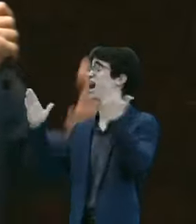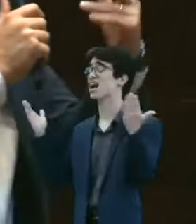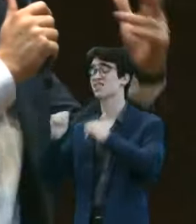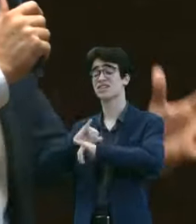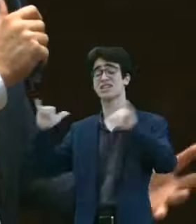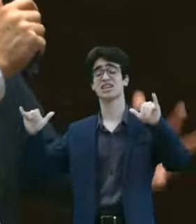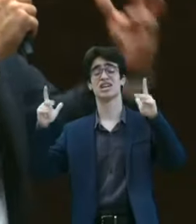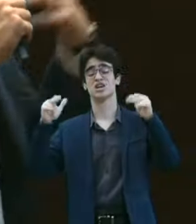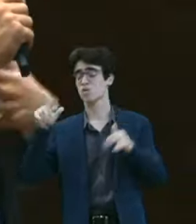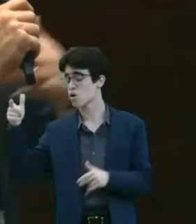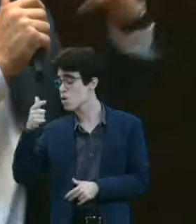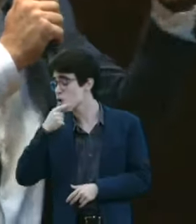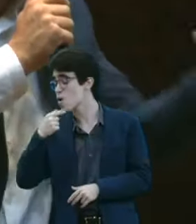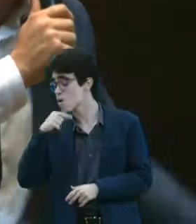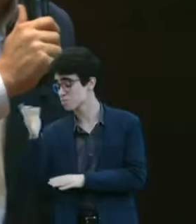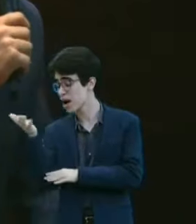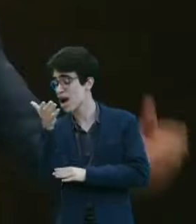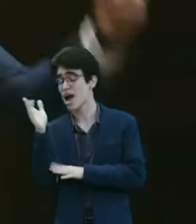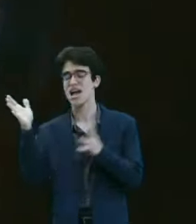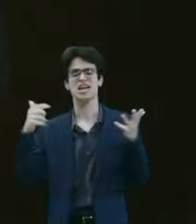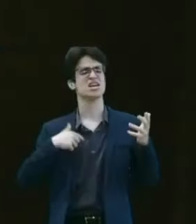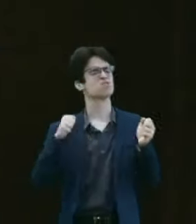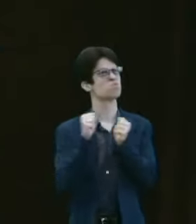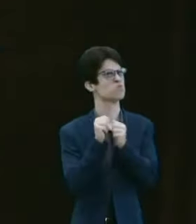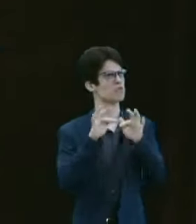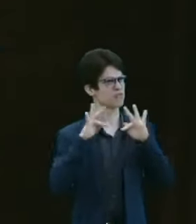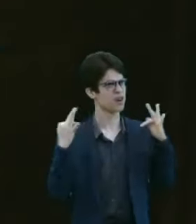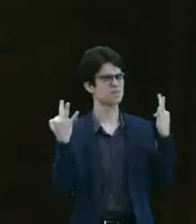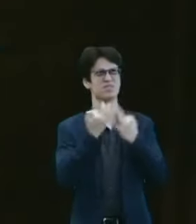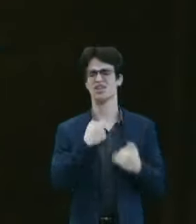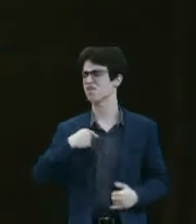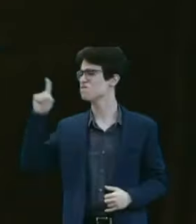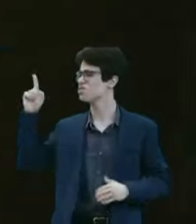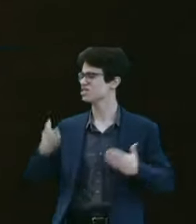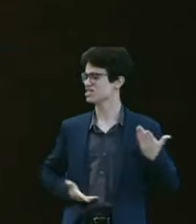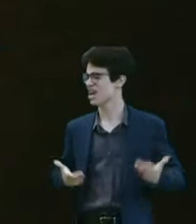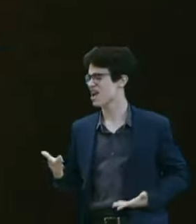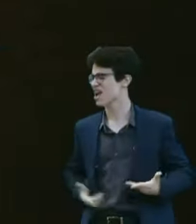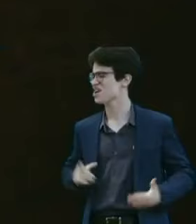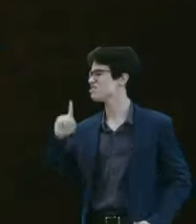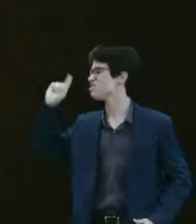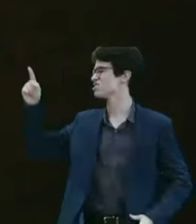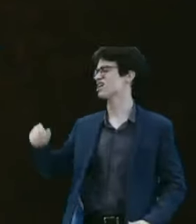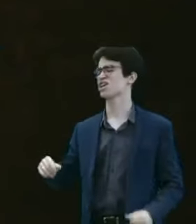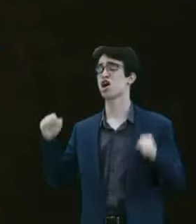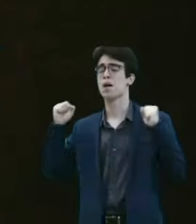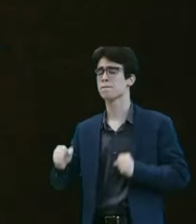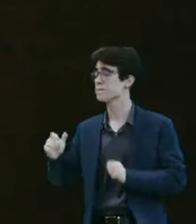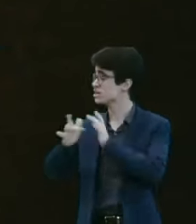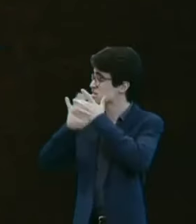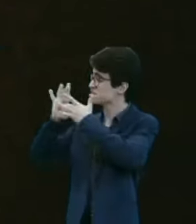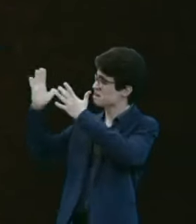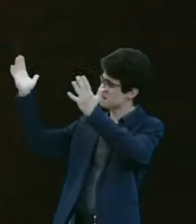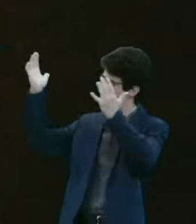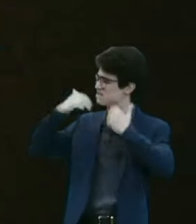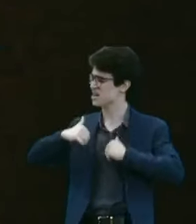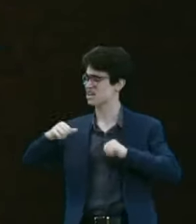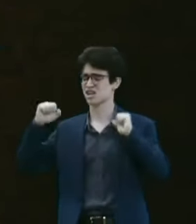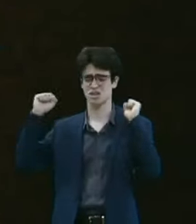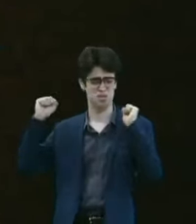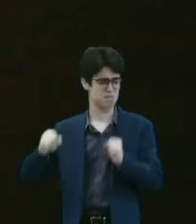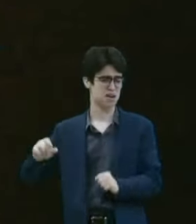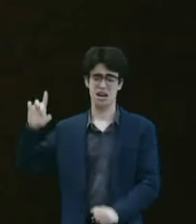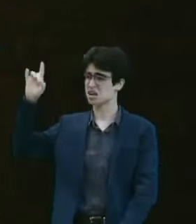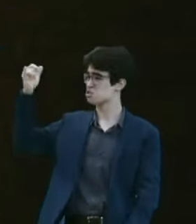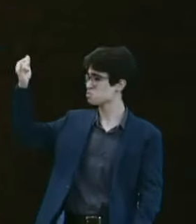aquele carcereiro: eu e minha casa serviremos ao Senhor. Pai, vem agora, derrama a